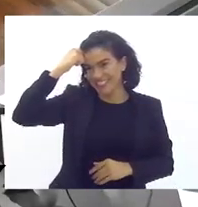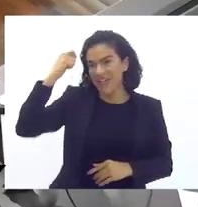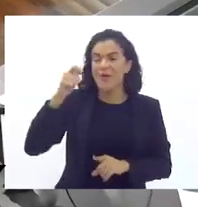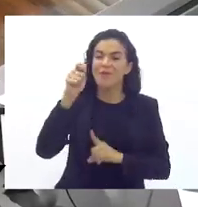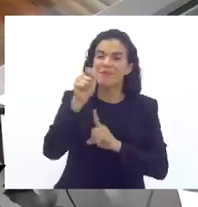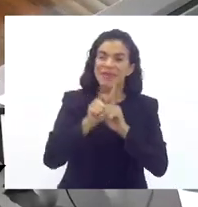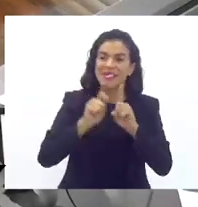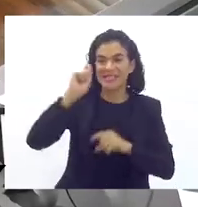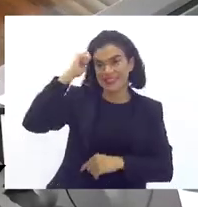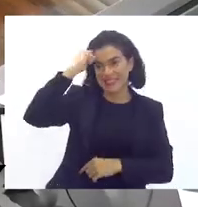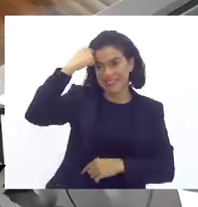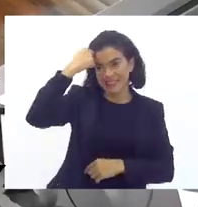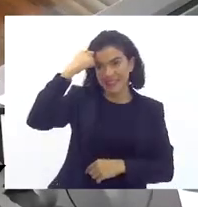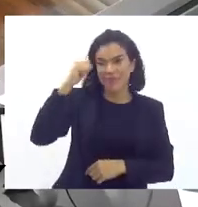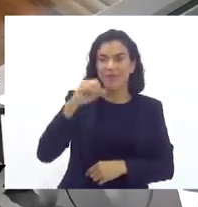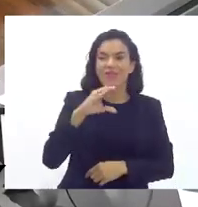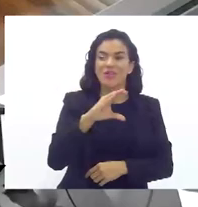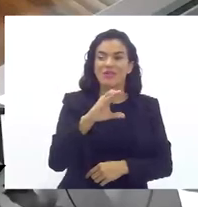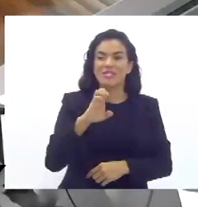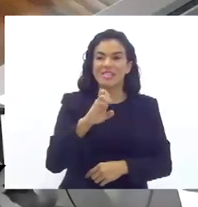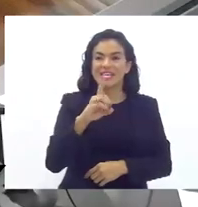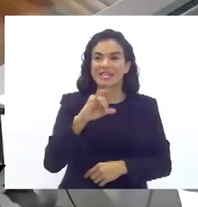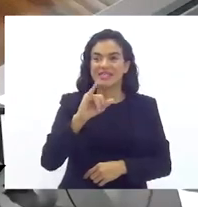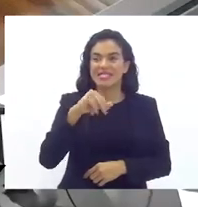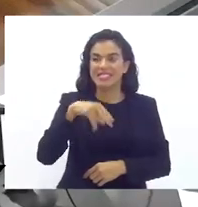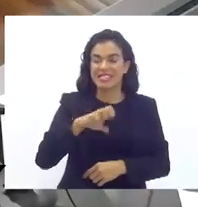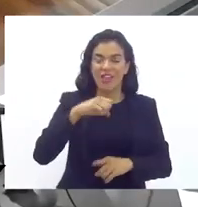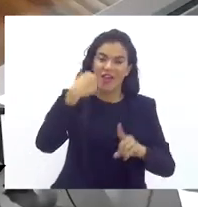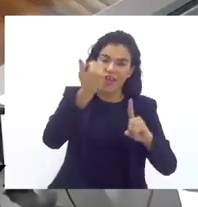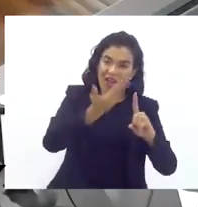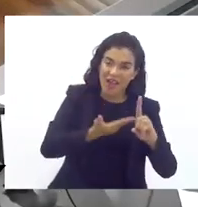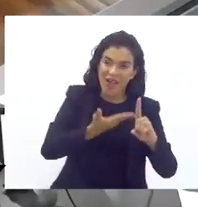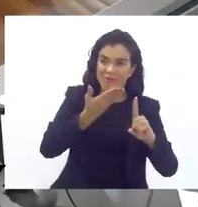mês das pretas onde o cedilha em homenageu também